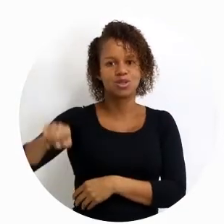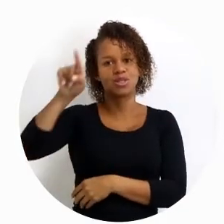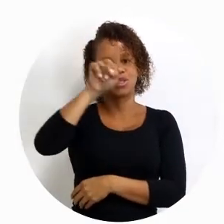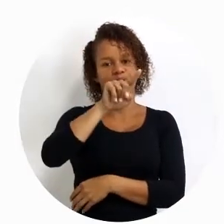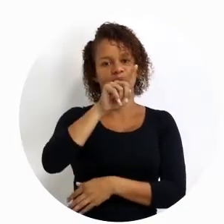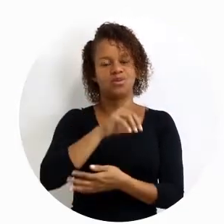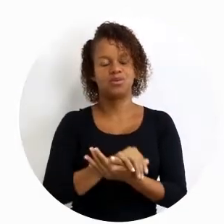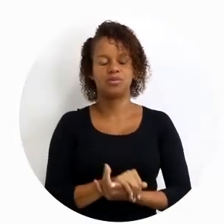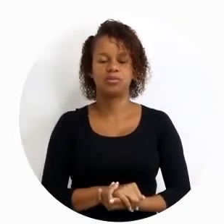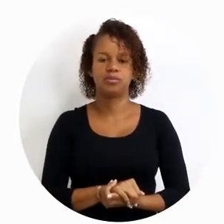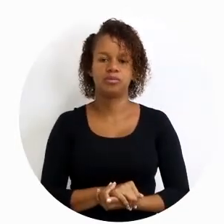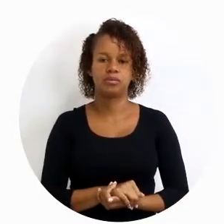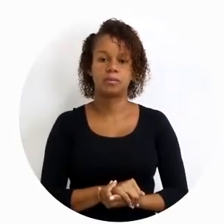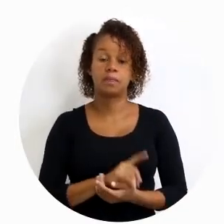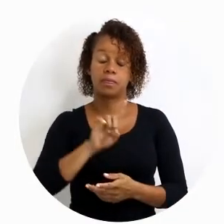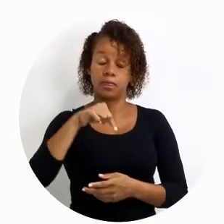círculo.